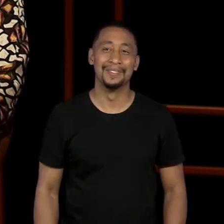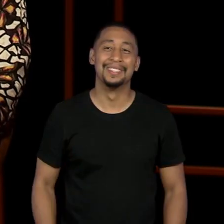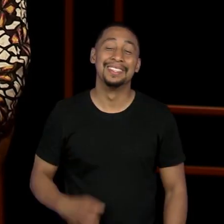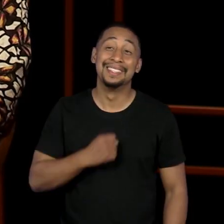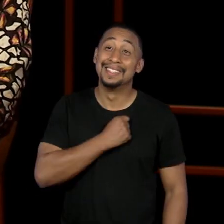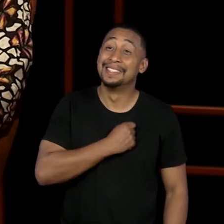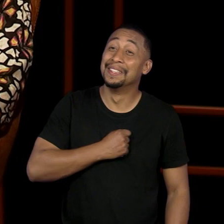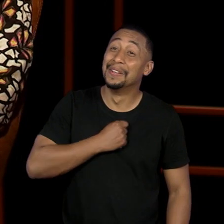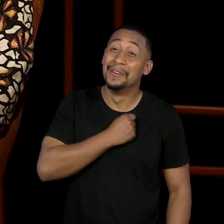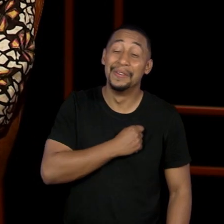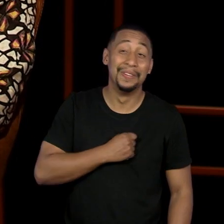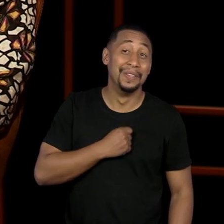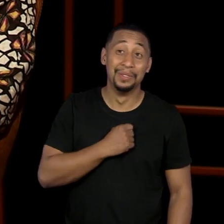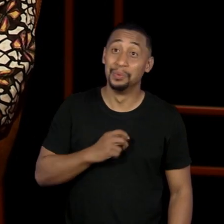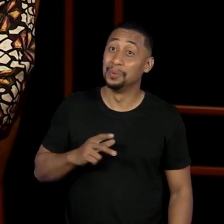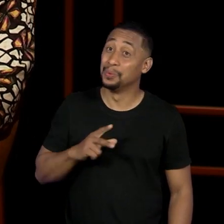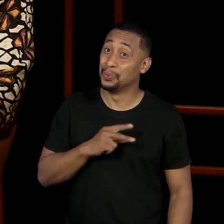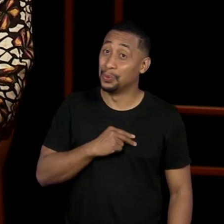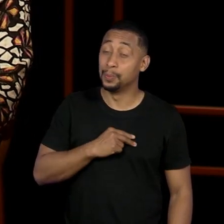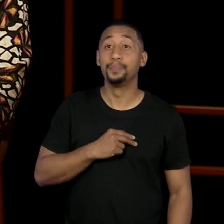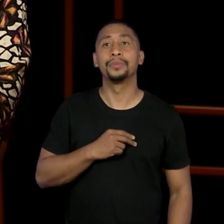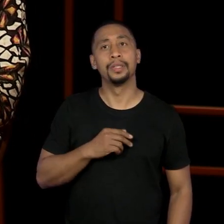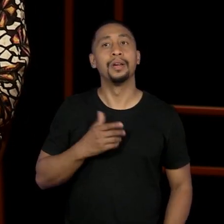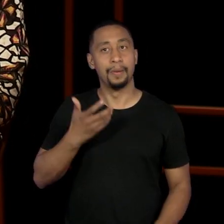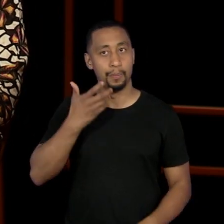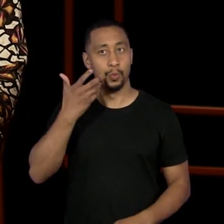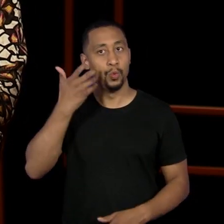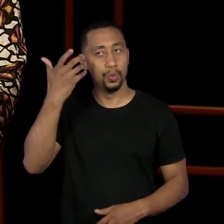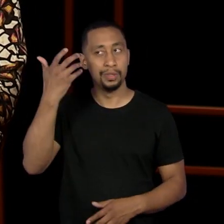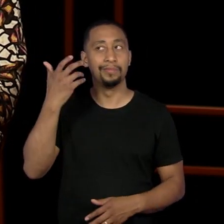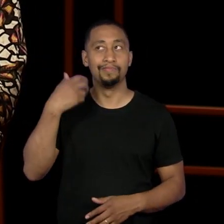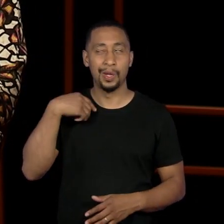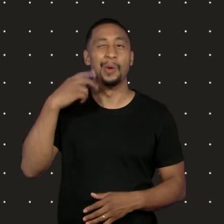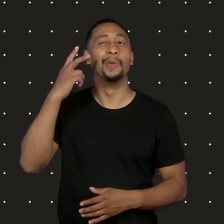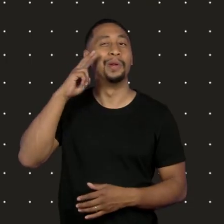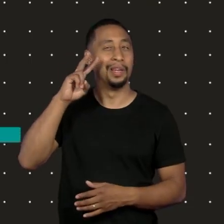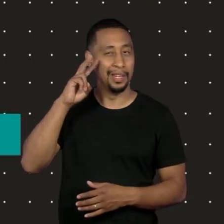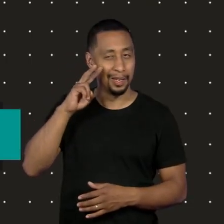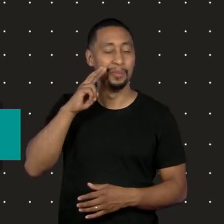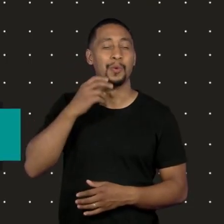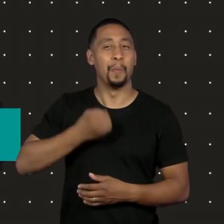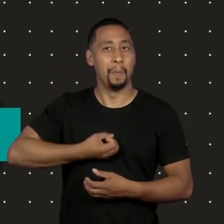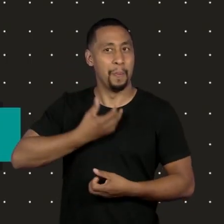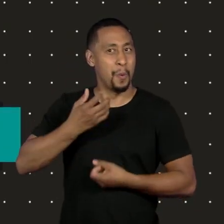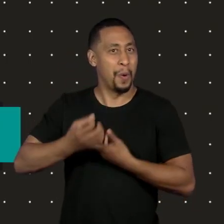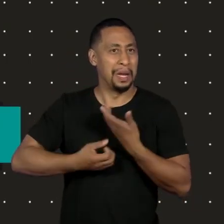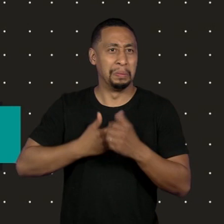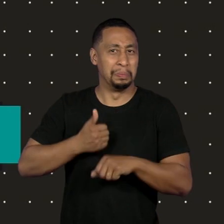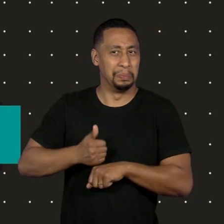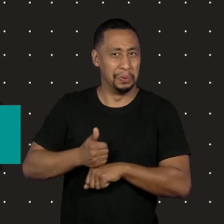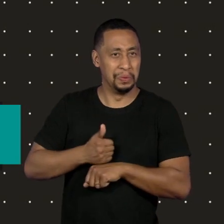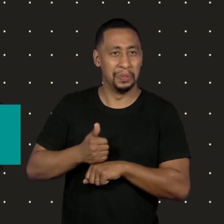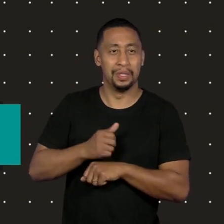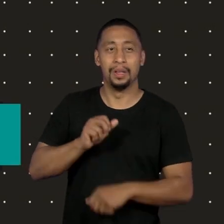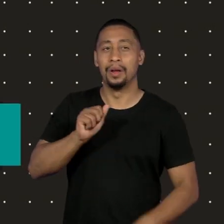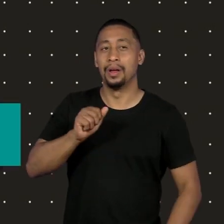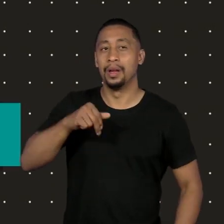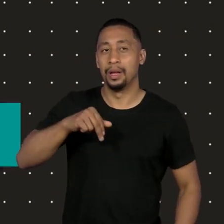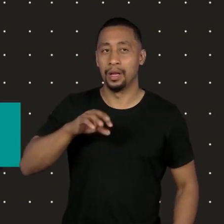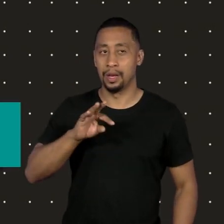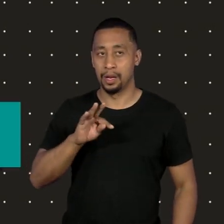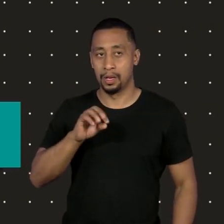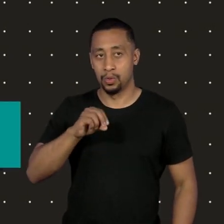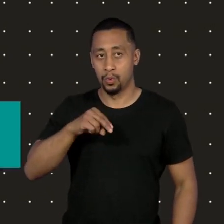Saudades. Essa música, Cantar, é um poema de António Boto, um dos grandes poetas portugueses. E eu pedi